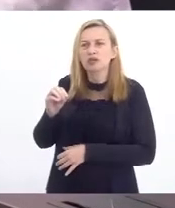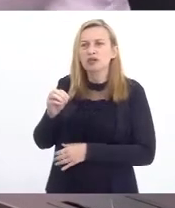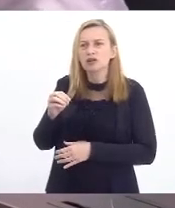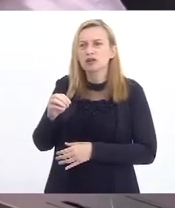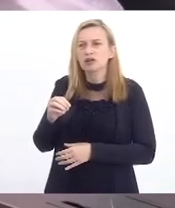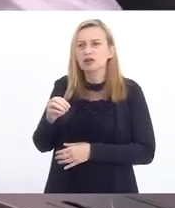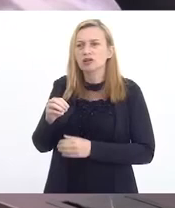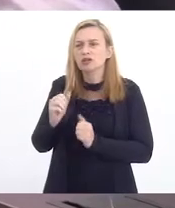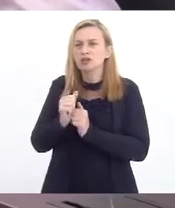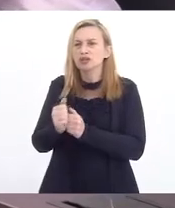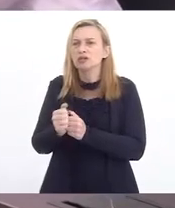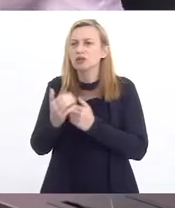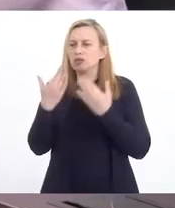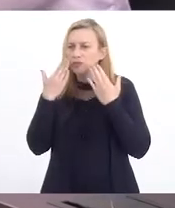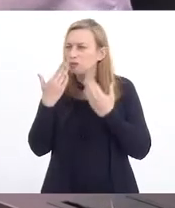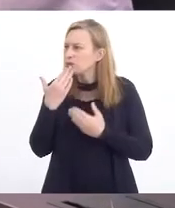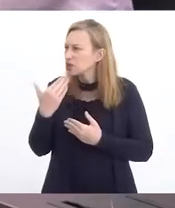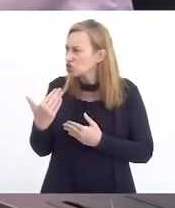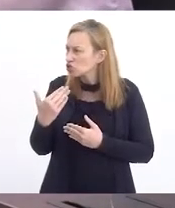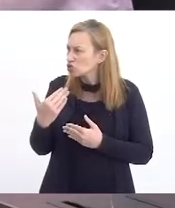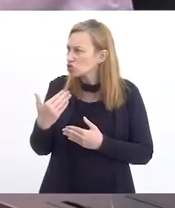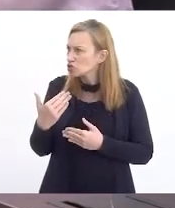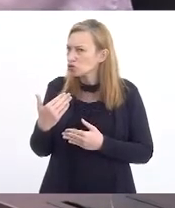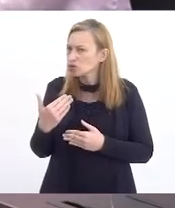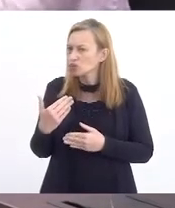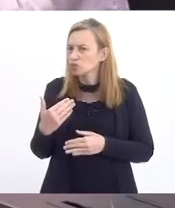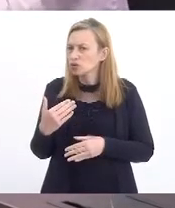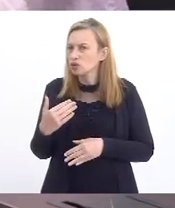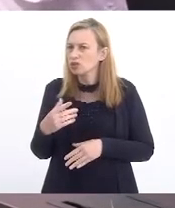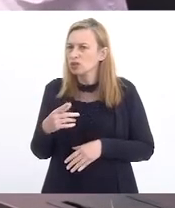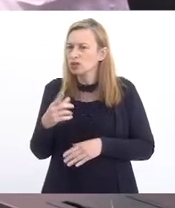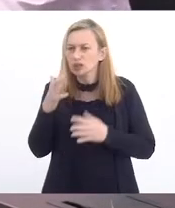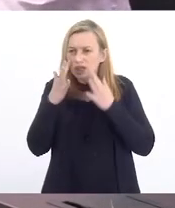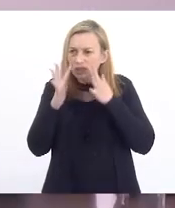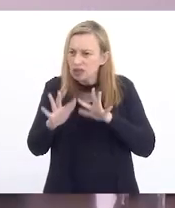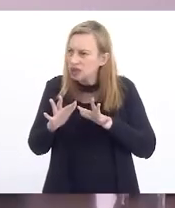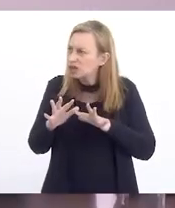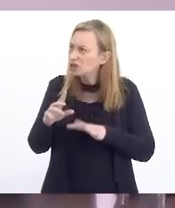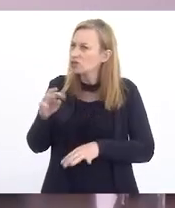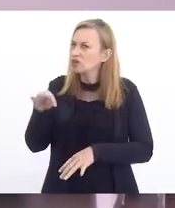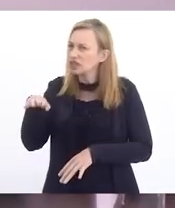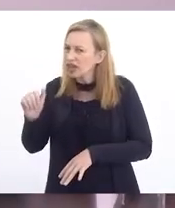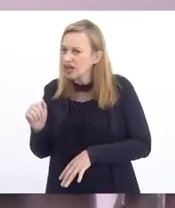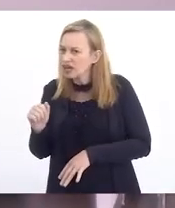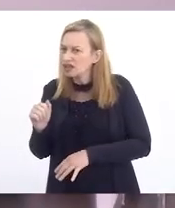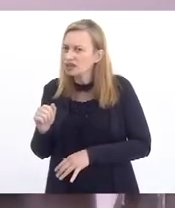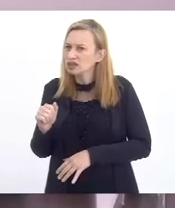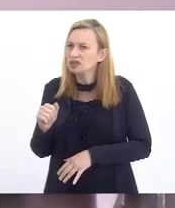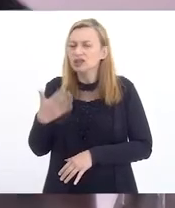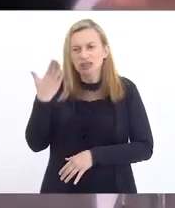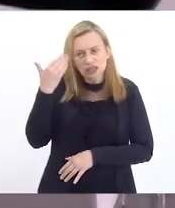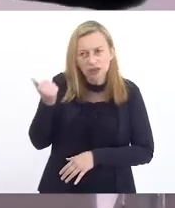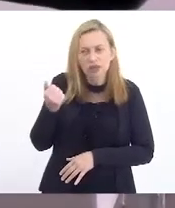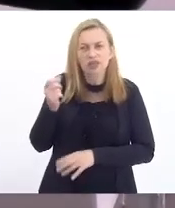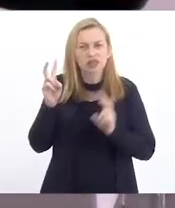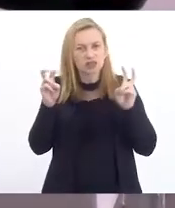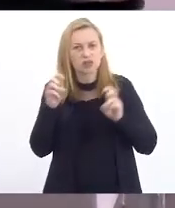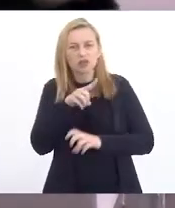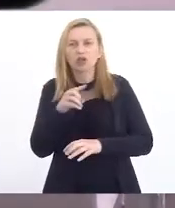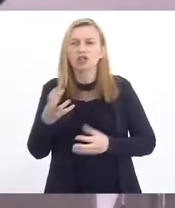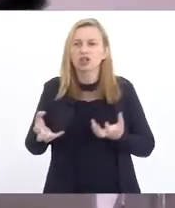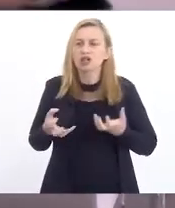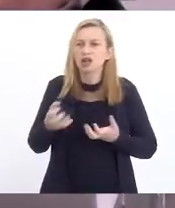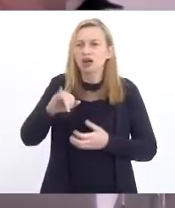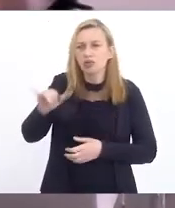está acompanhando o pedido de prorrogação do licenciamento, se o INEA está atento a isso, se tem informações a respeito. Isso é uma coisa. E eu queria aproveitar a